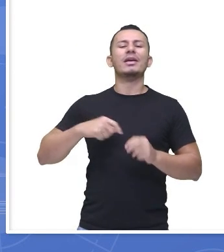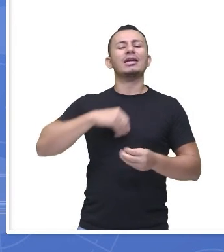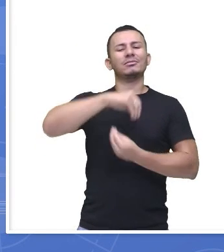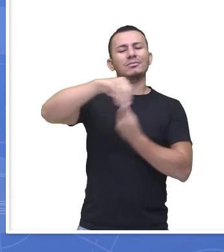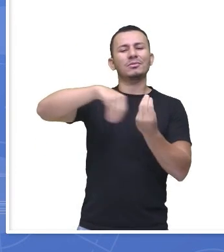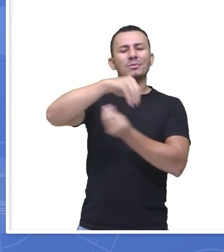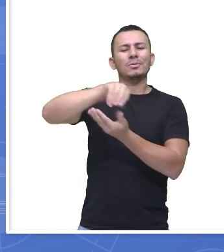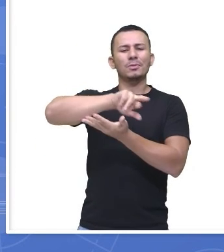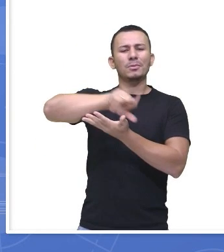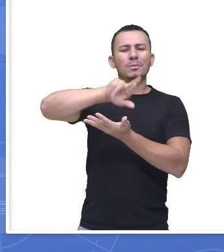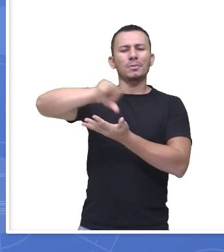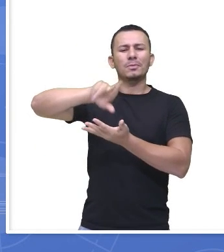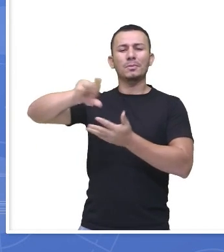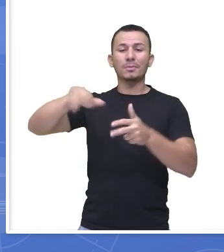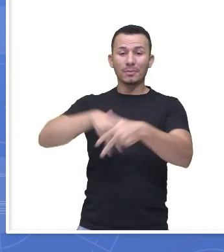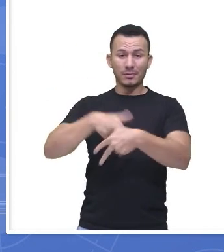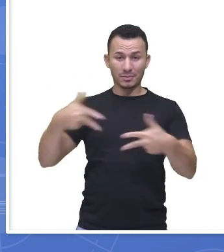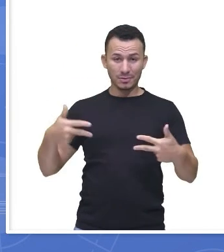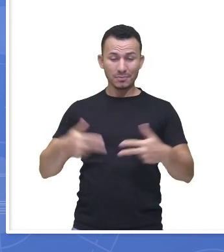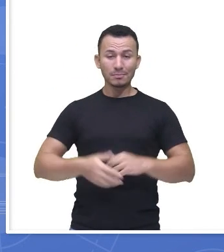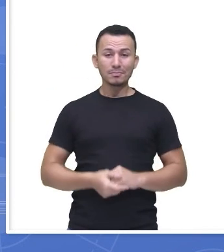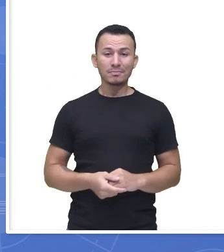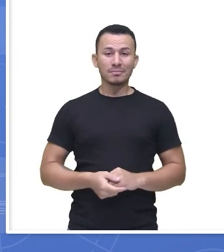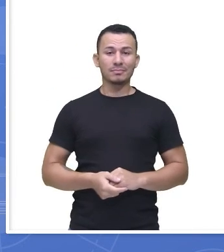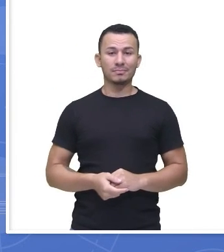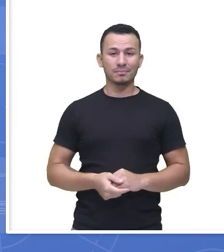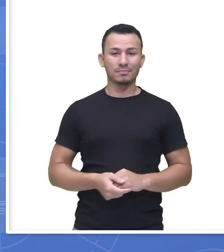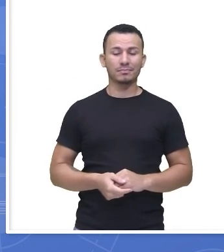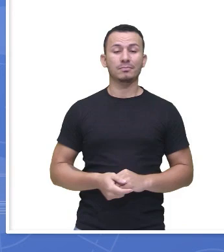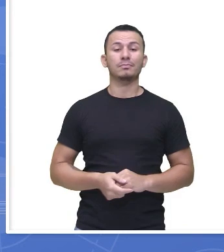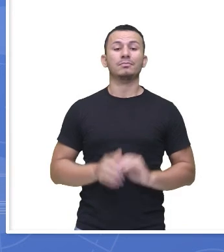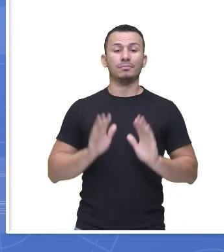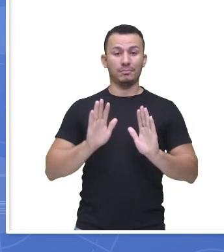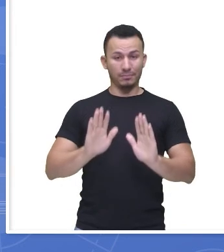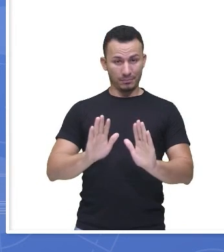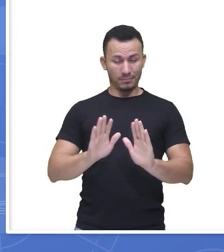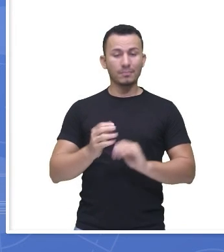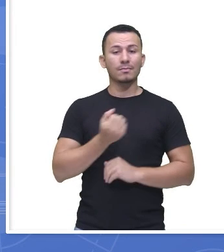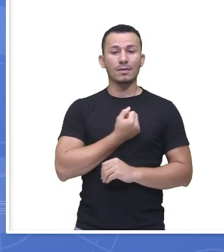diversos grupos étnicos, certo? Essa é uma questão